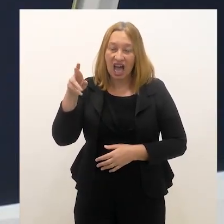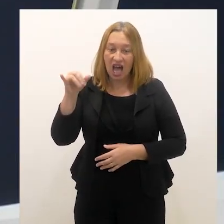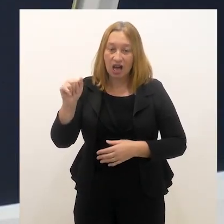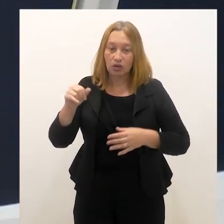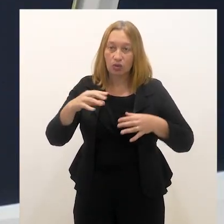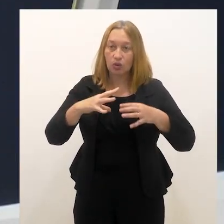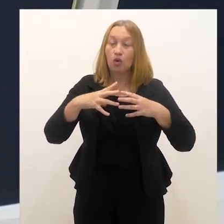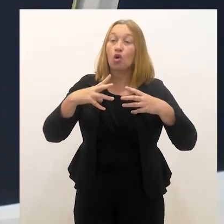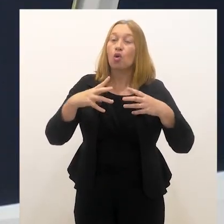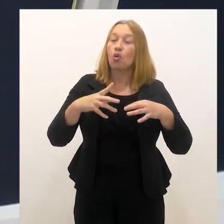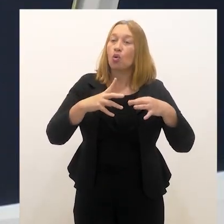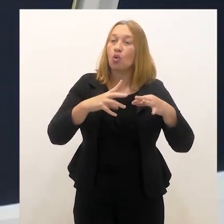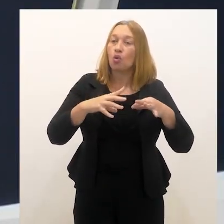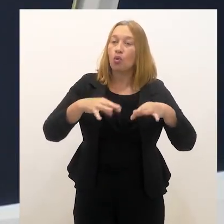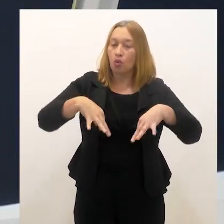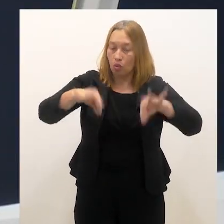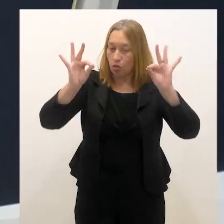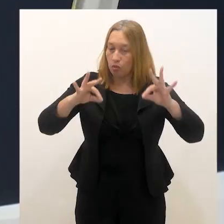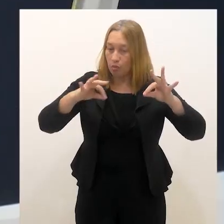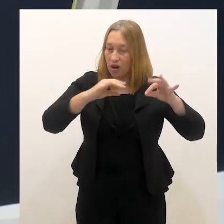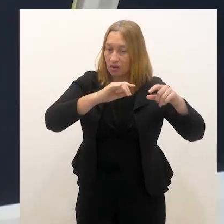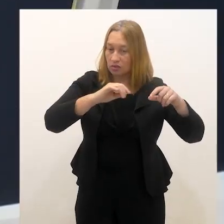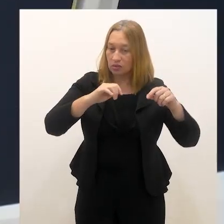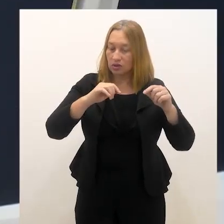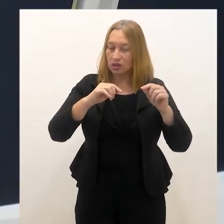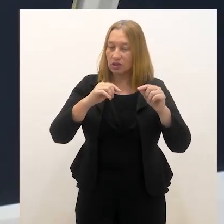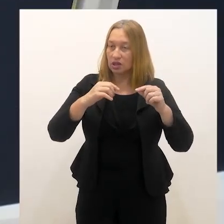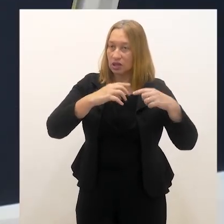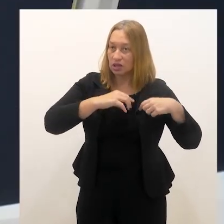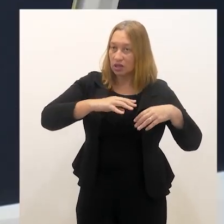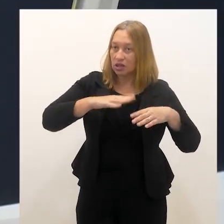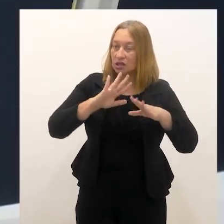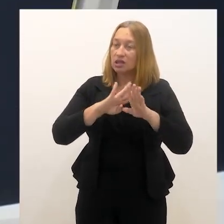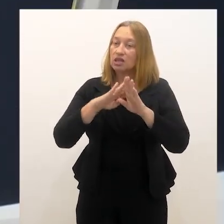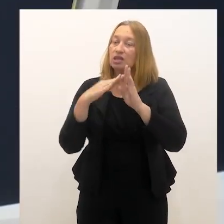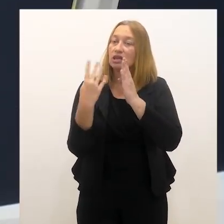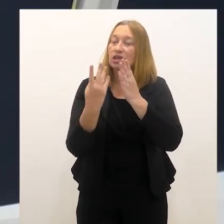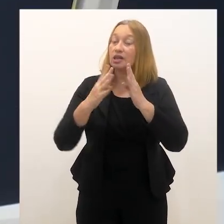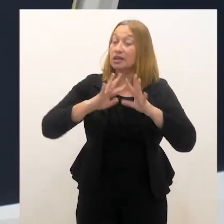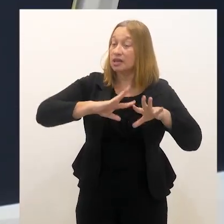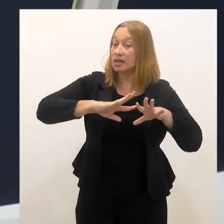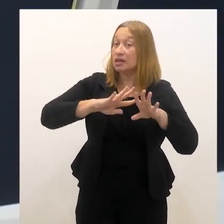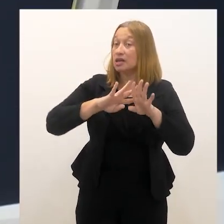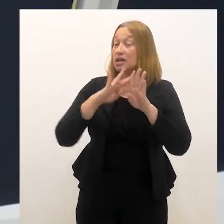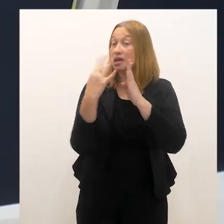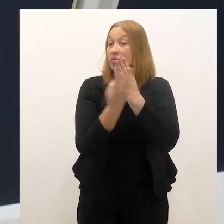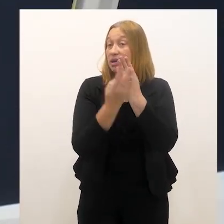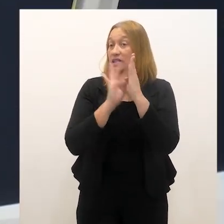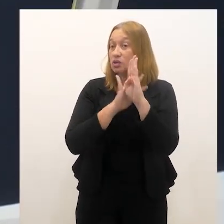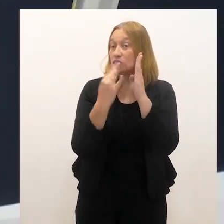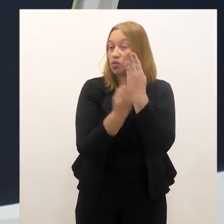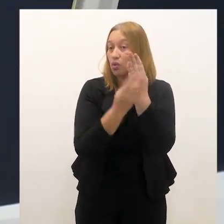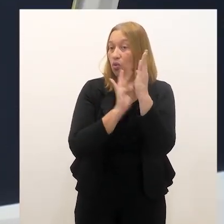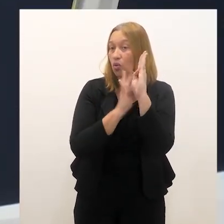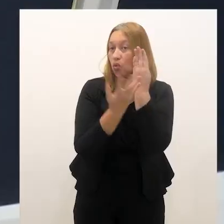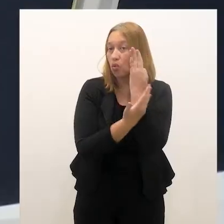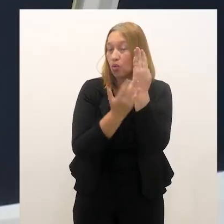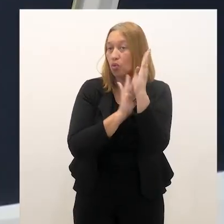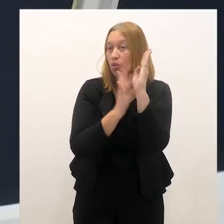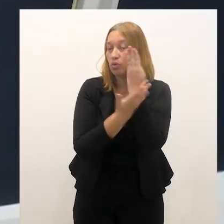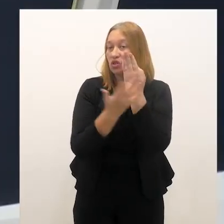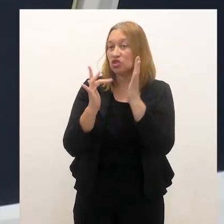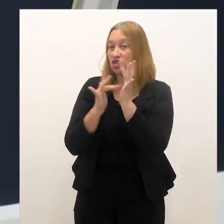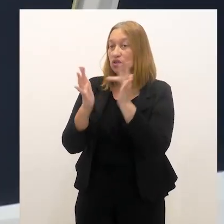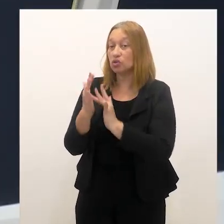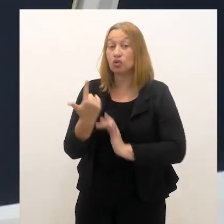tal, ele existe e está guardado em algum lugar. Aí existem outros estudos que dizem que não, que aquele tecido que está